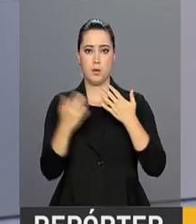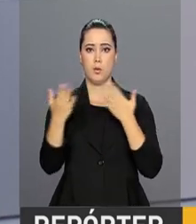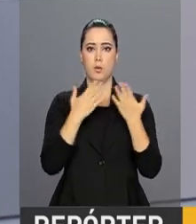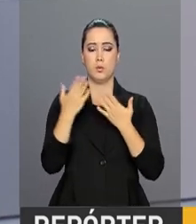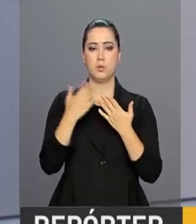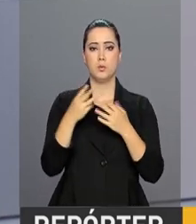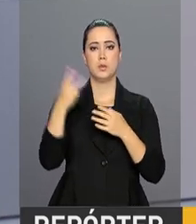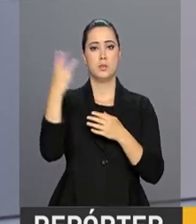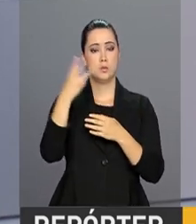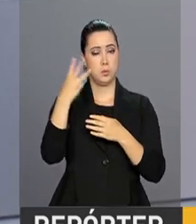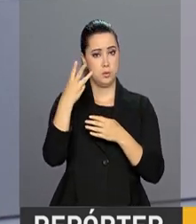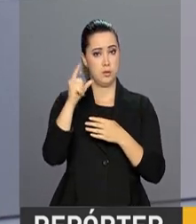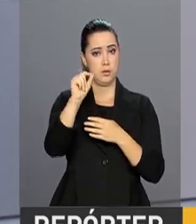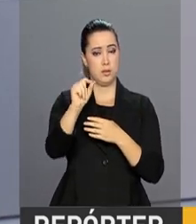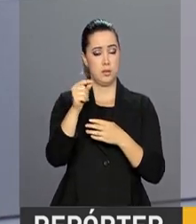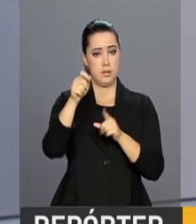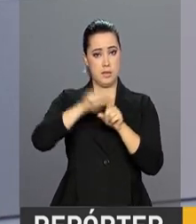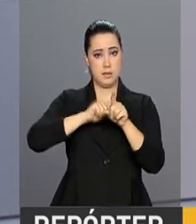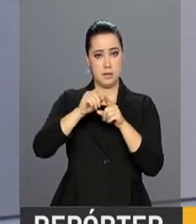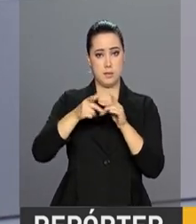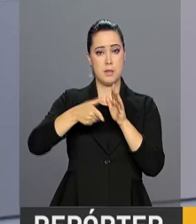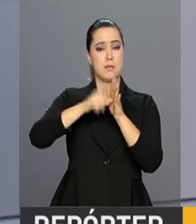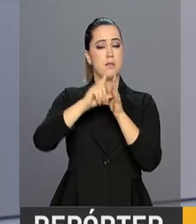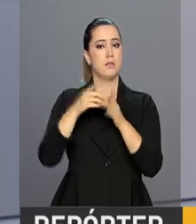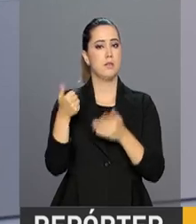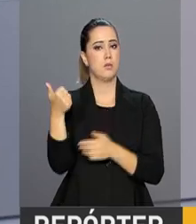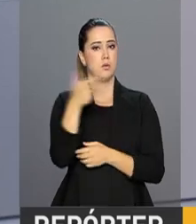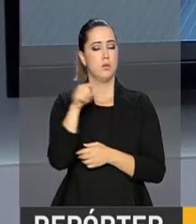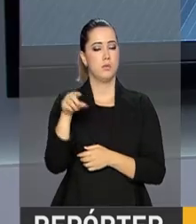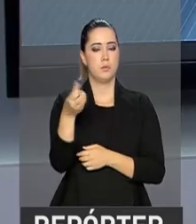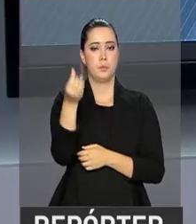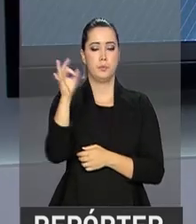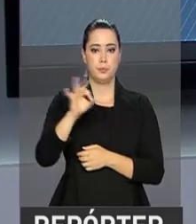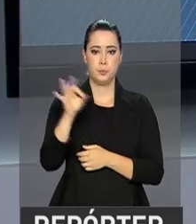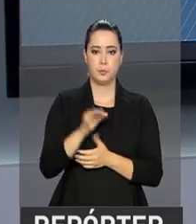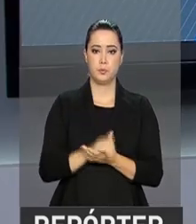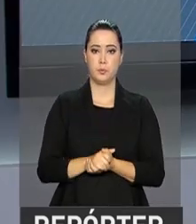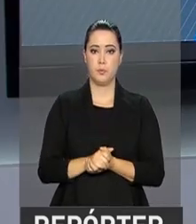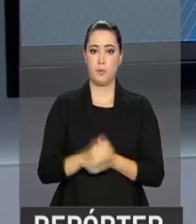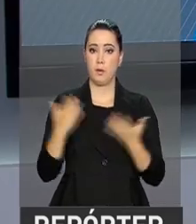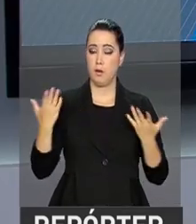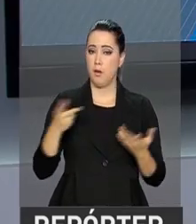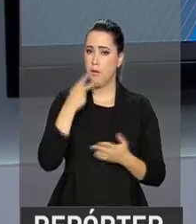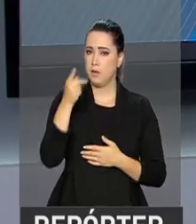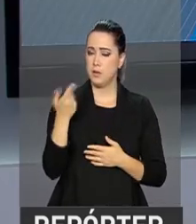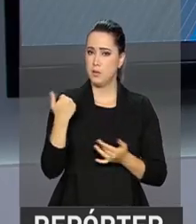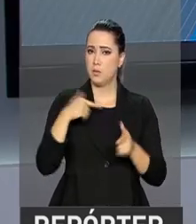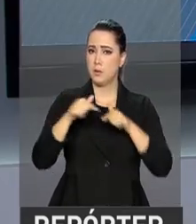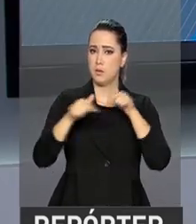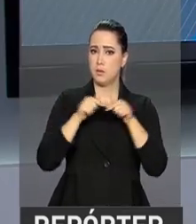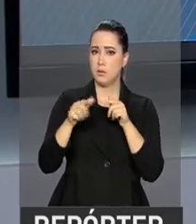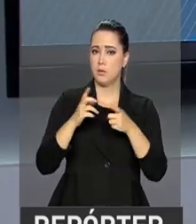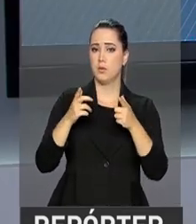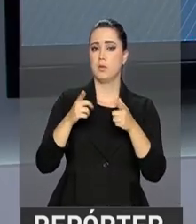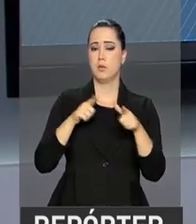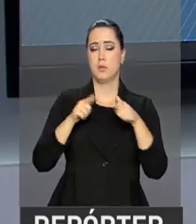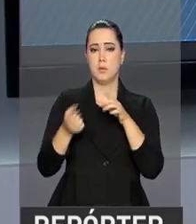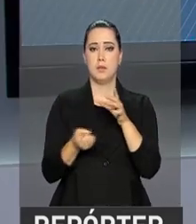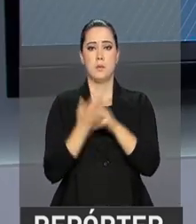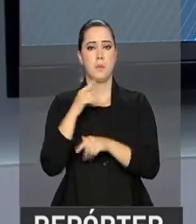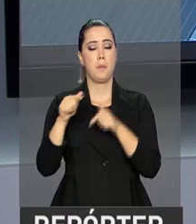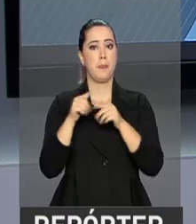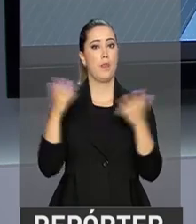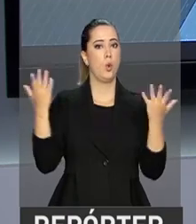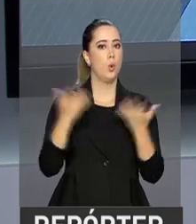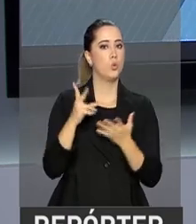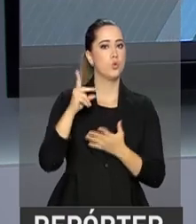trimestre anterior e ficou em 12,6%. Ainda sobre trabalho e emprego, hoje é o dia